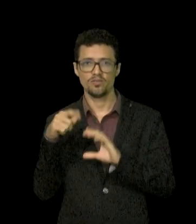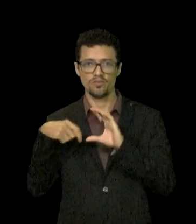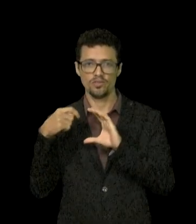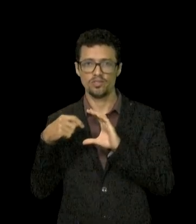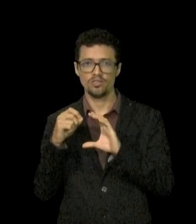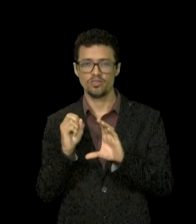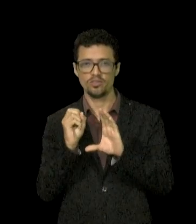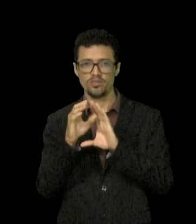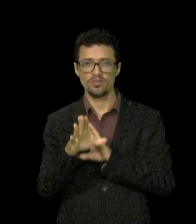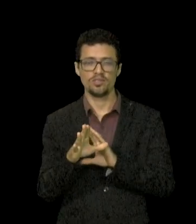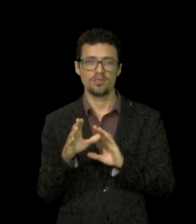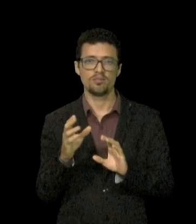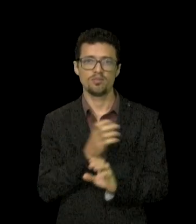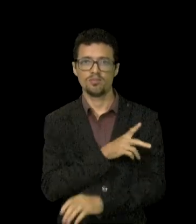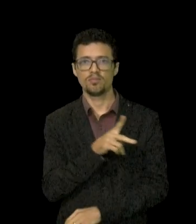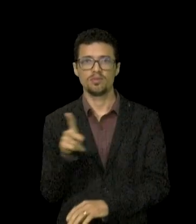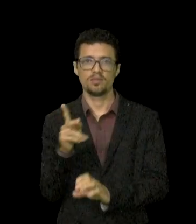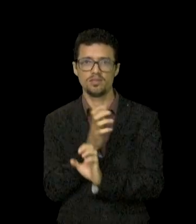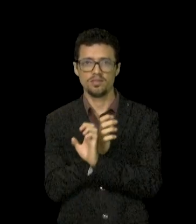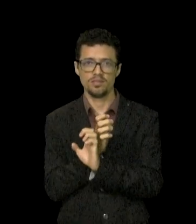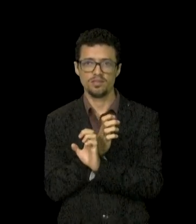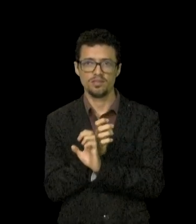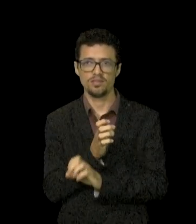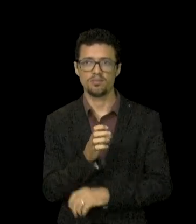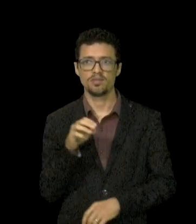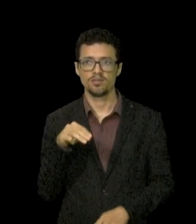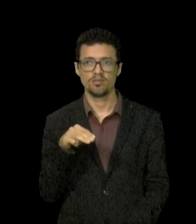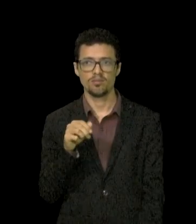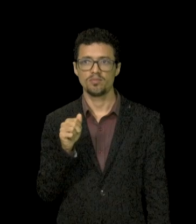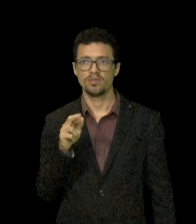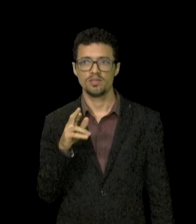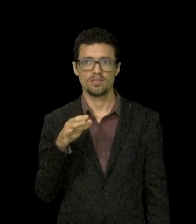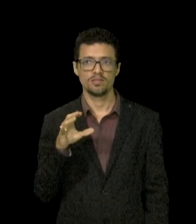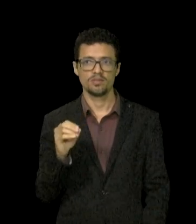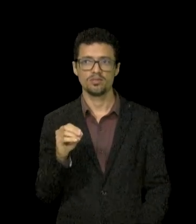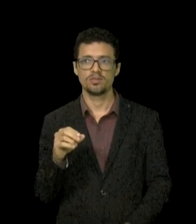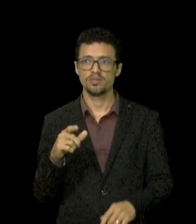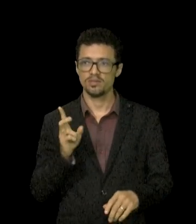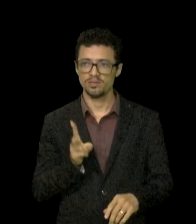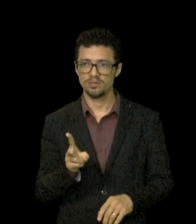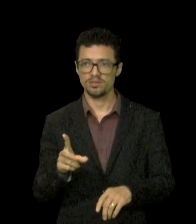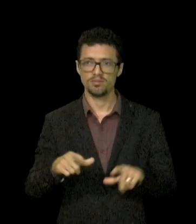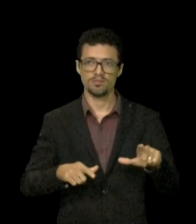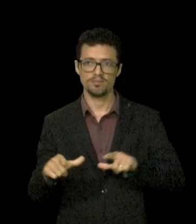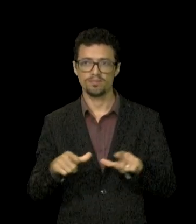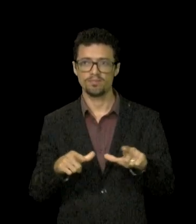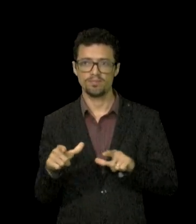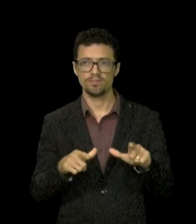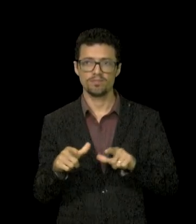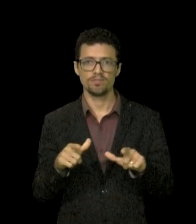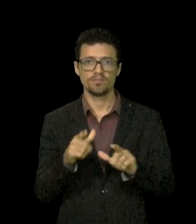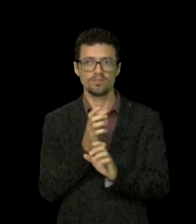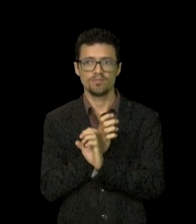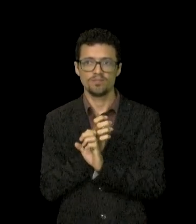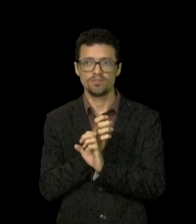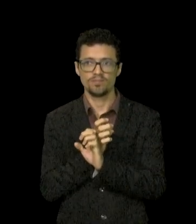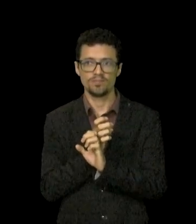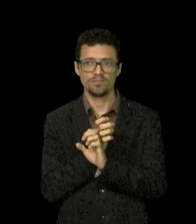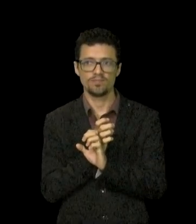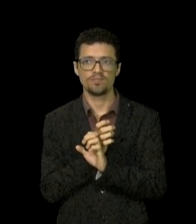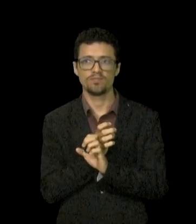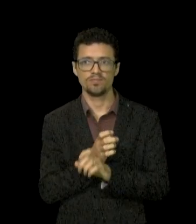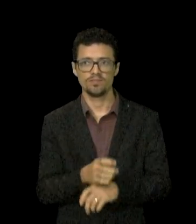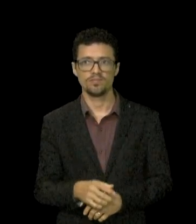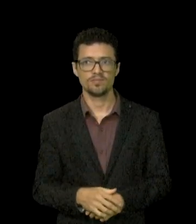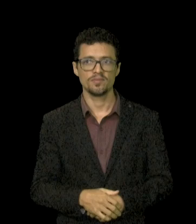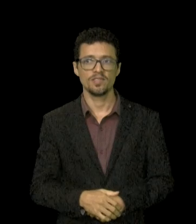Marcos, que sempre muito solícito, diante de uma companhia que enfrenta problemas gravíssimos de financiamento. O